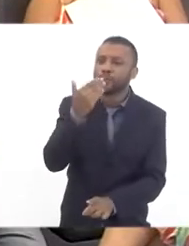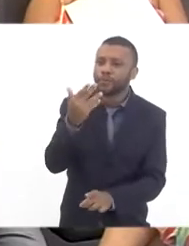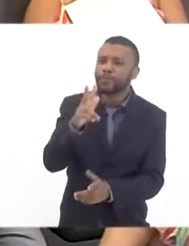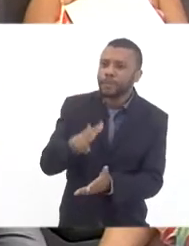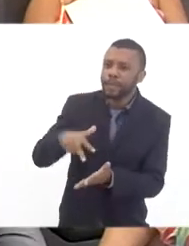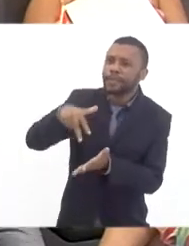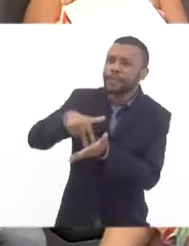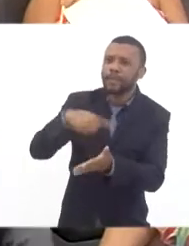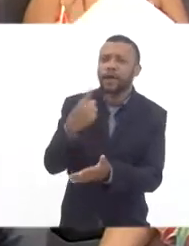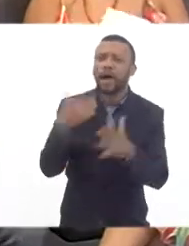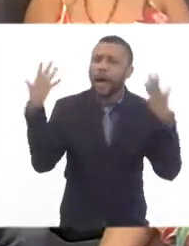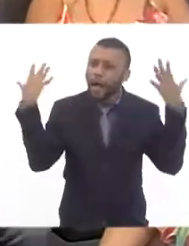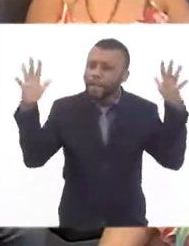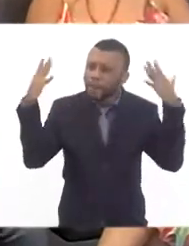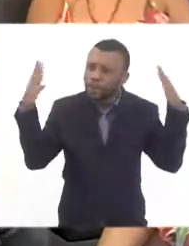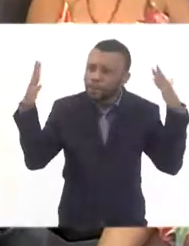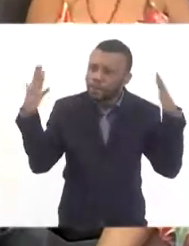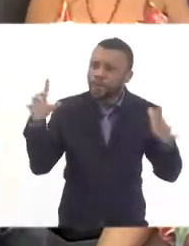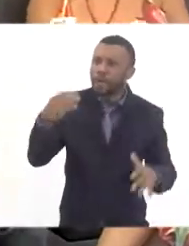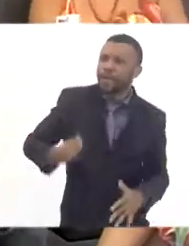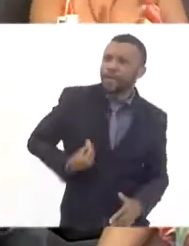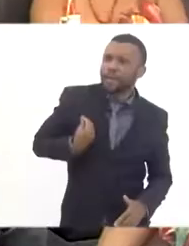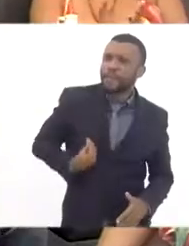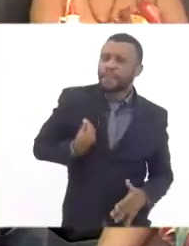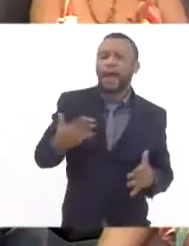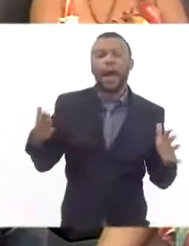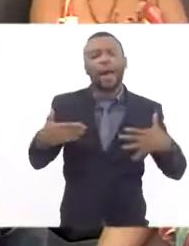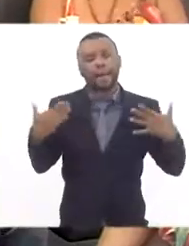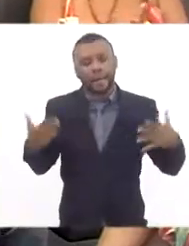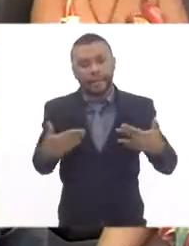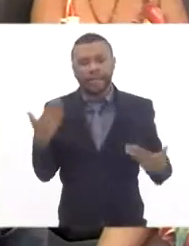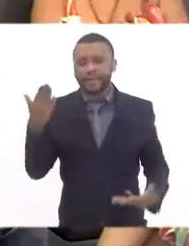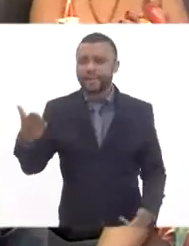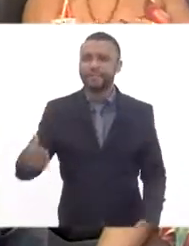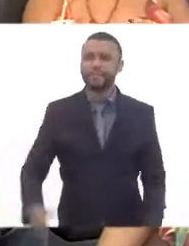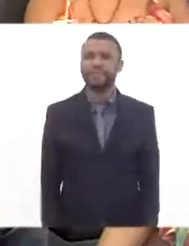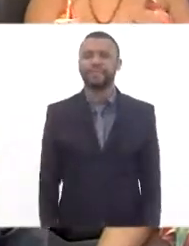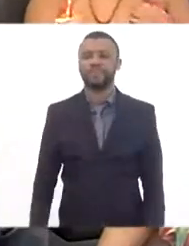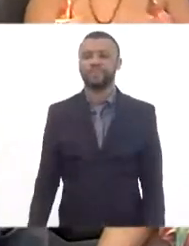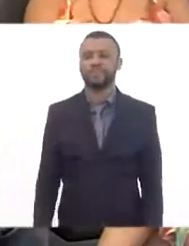levantar e a gente aplaudir, que sua presença aqui é uma alegria.